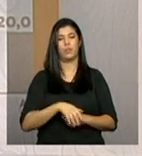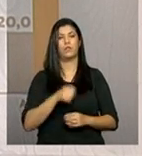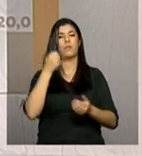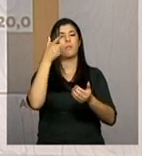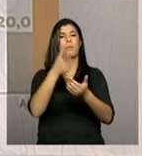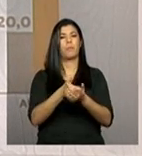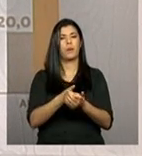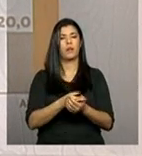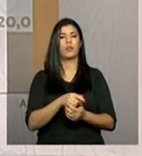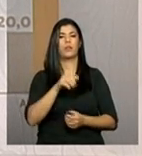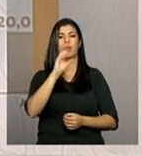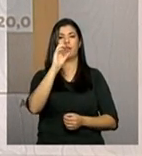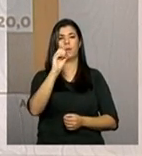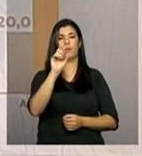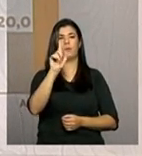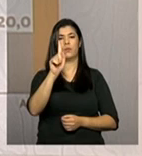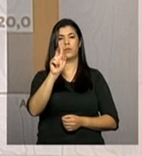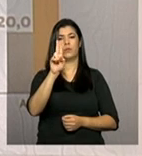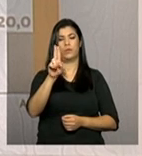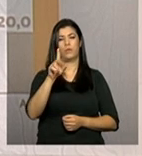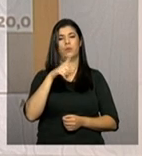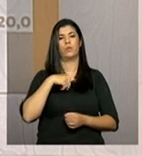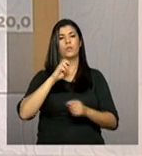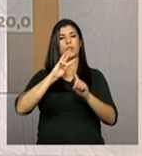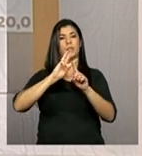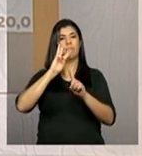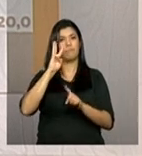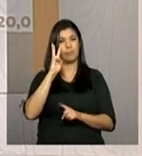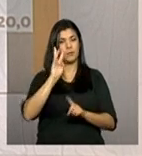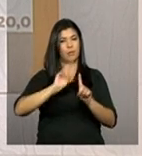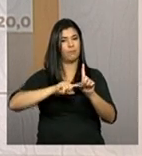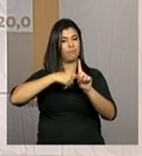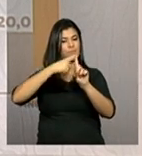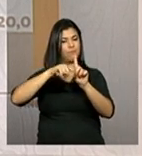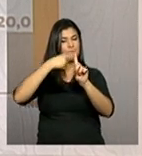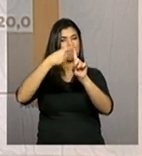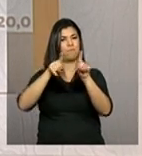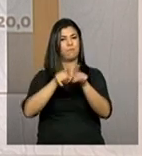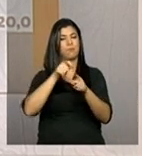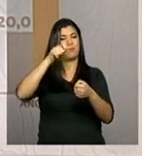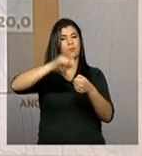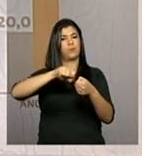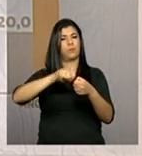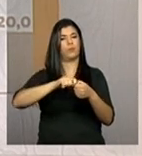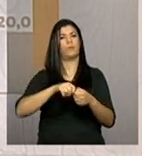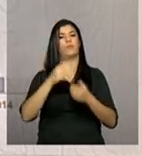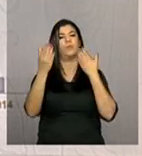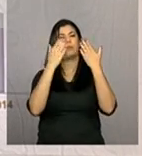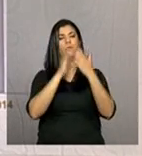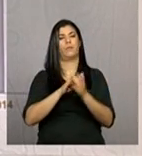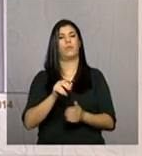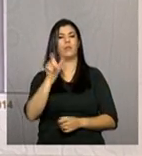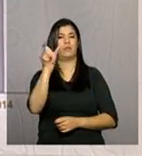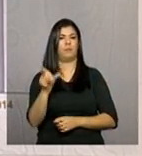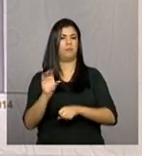pago no PAC 2 de OGU é o triplo do que foi executado no PAC 1.